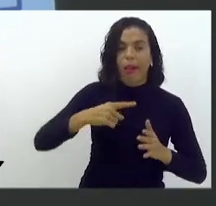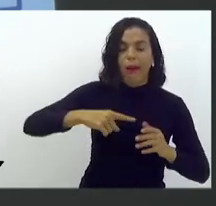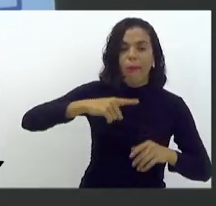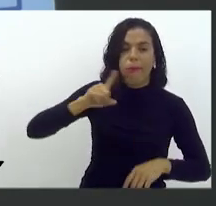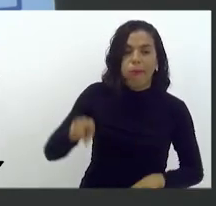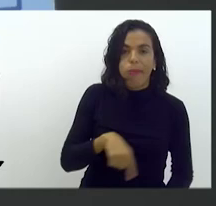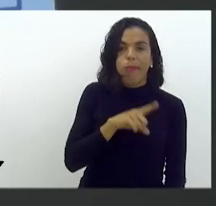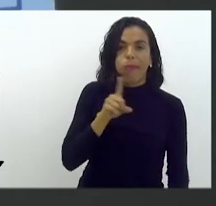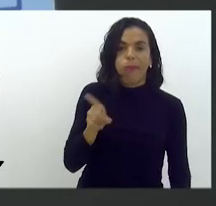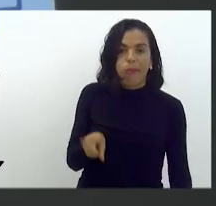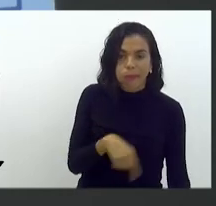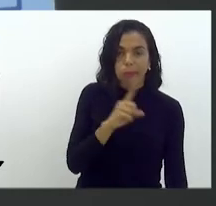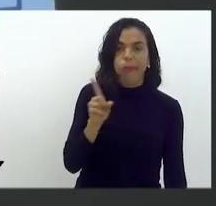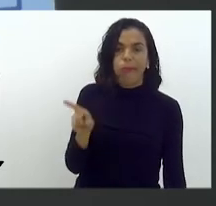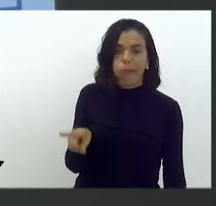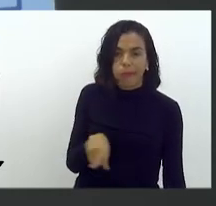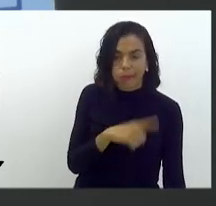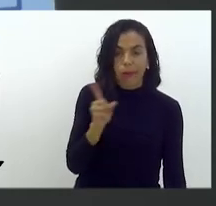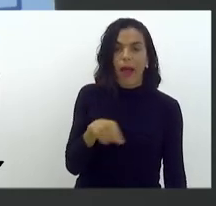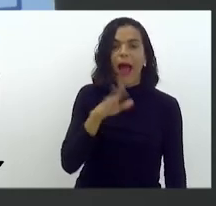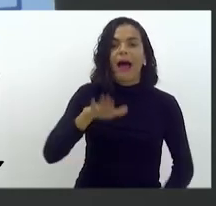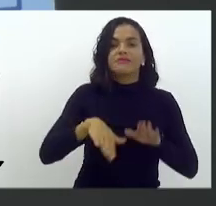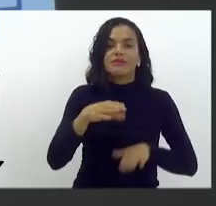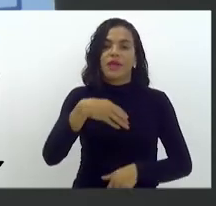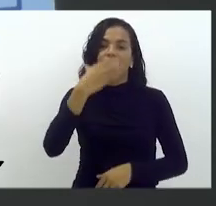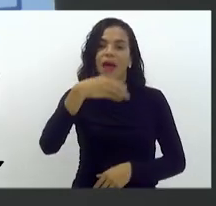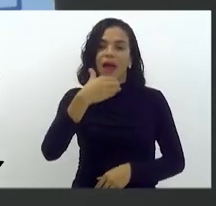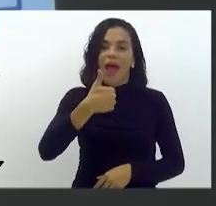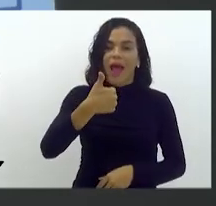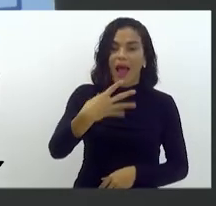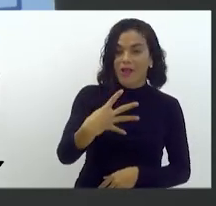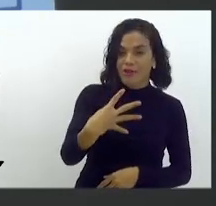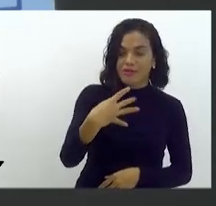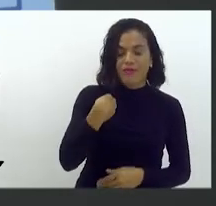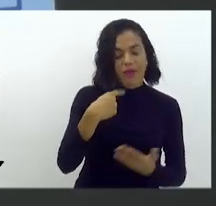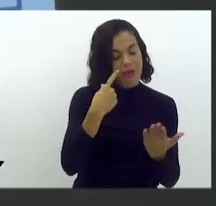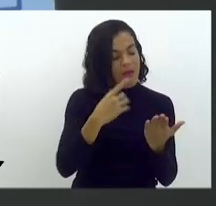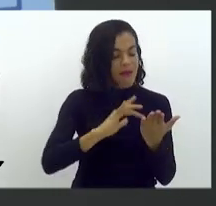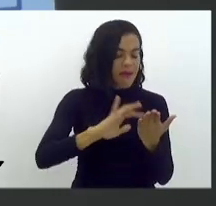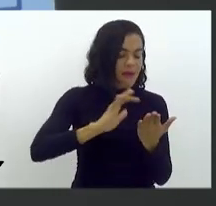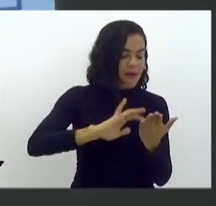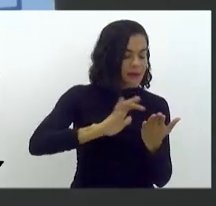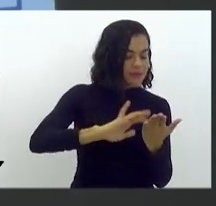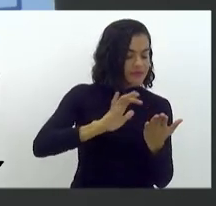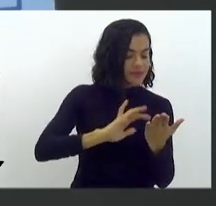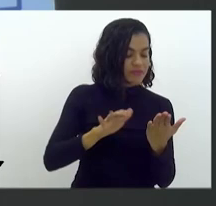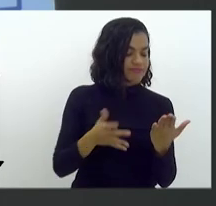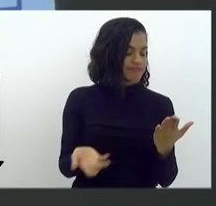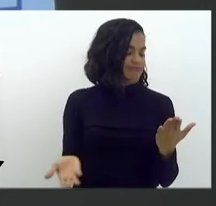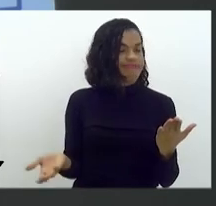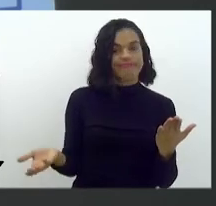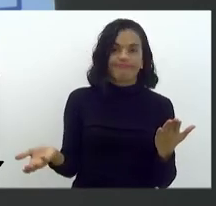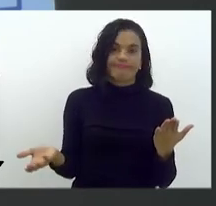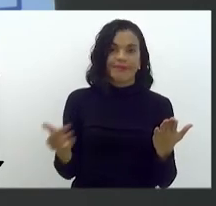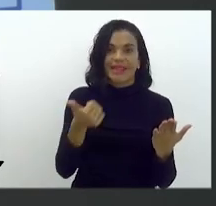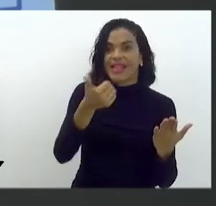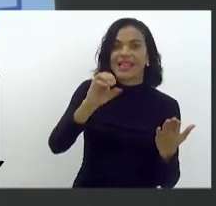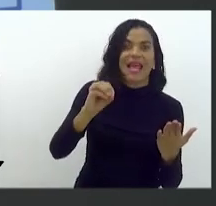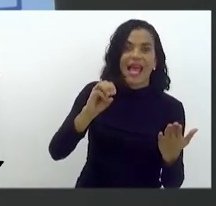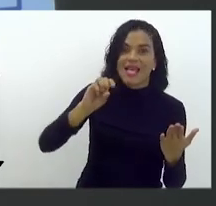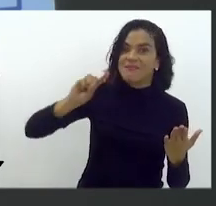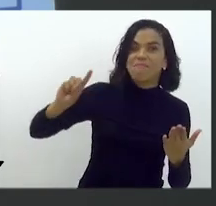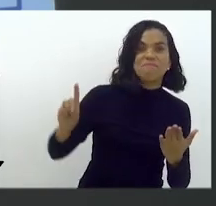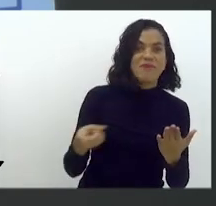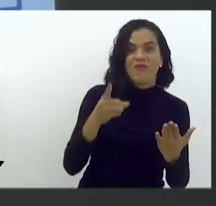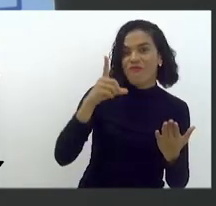desses dados Às vezes você abre um iPhone 14 você vai olhar tem 10